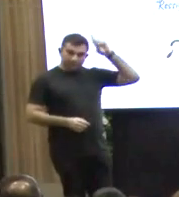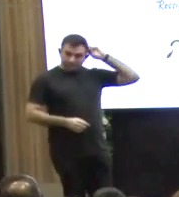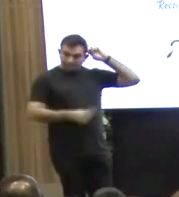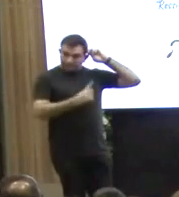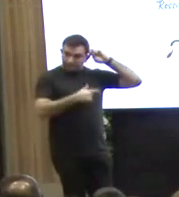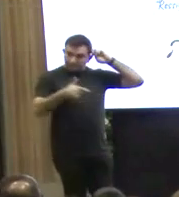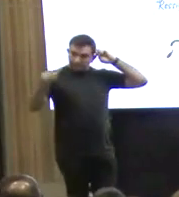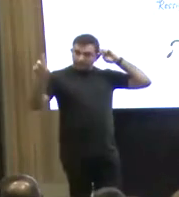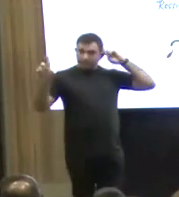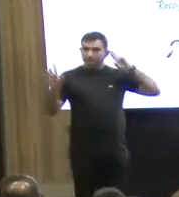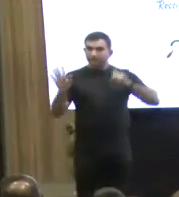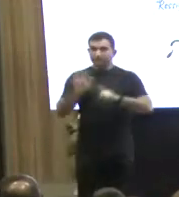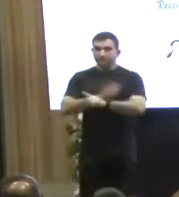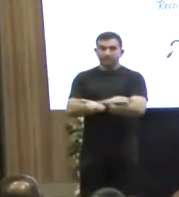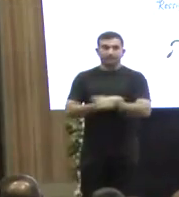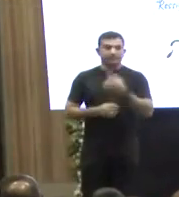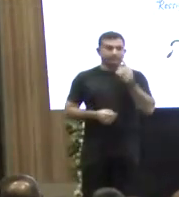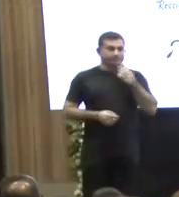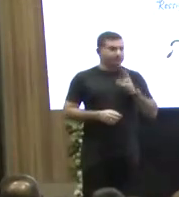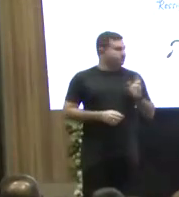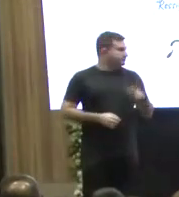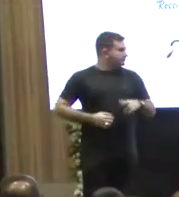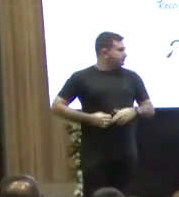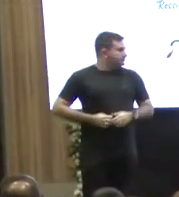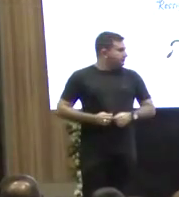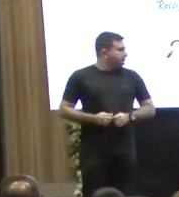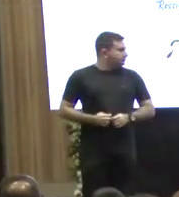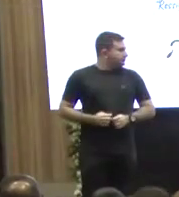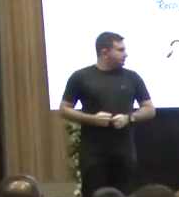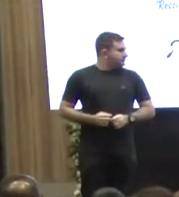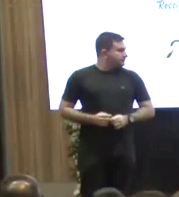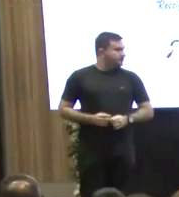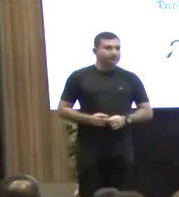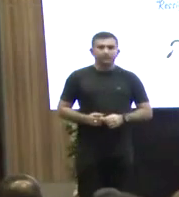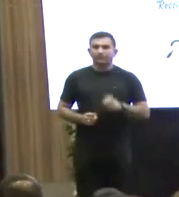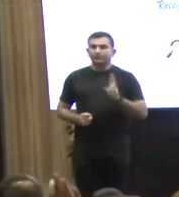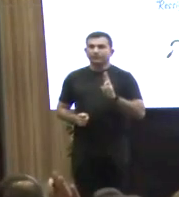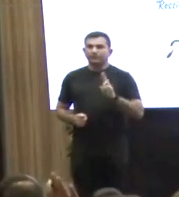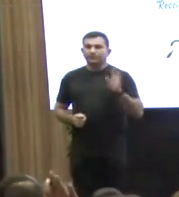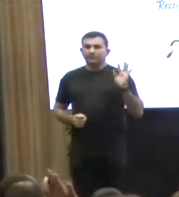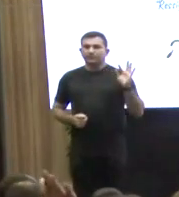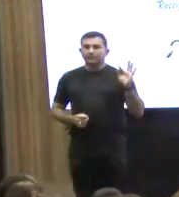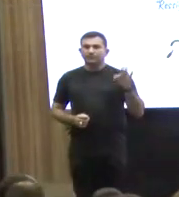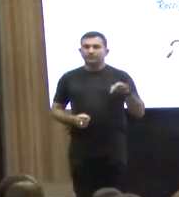refletir sobre todas essas questões. Eu acho que é um pouco isso que eu gostaria de falar.